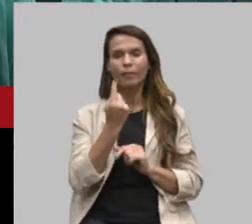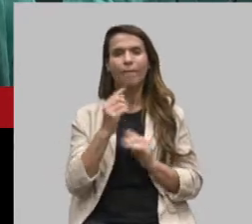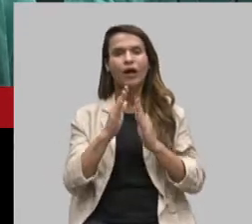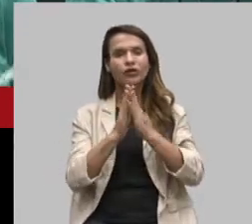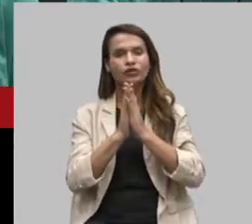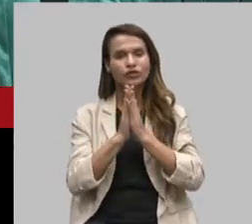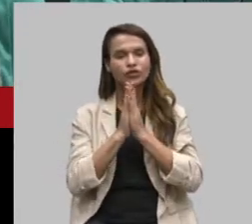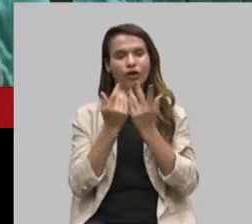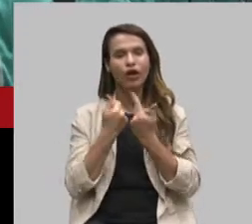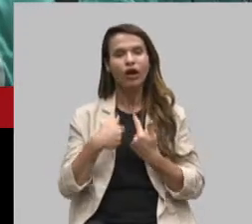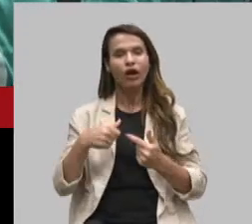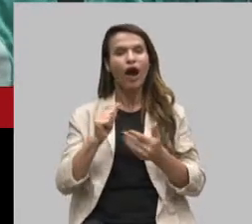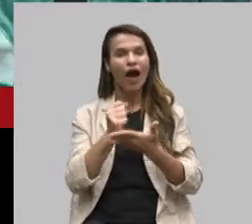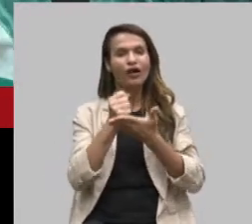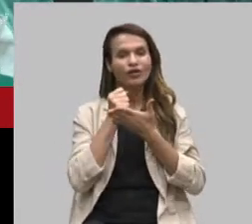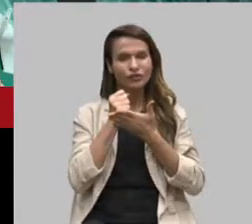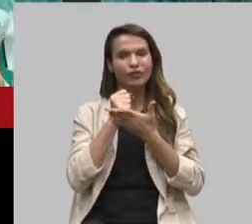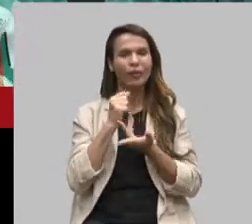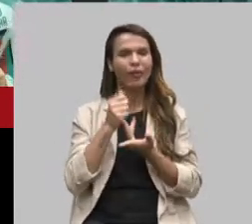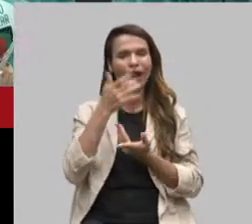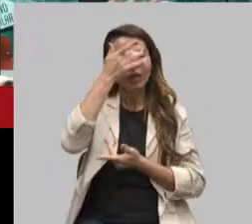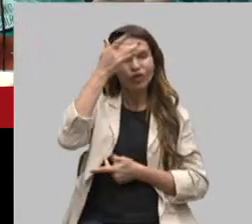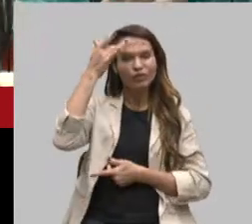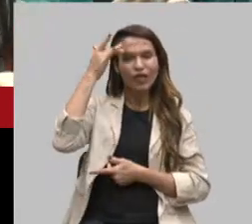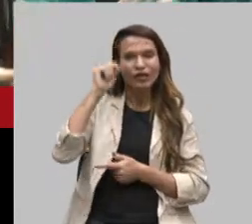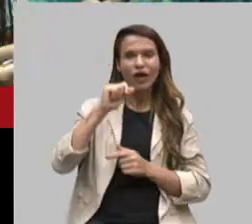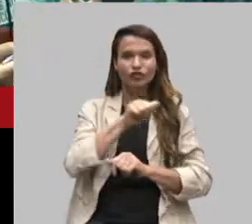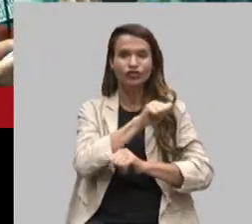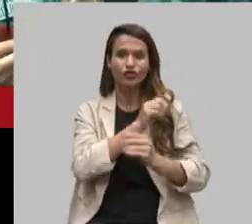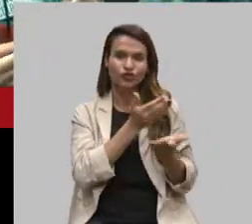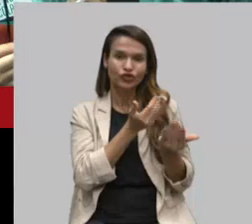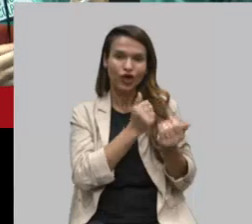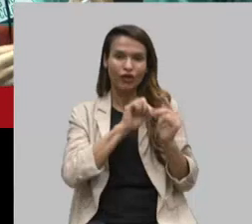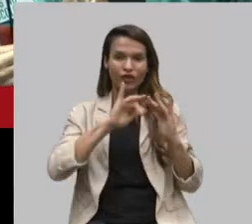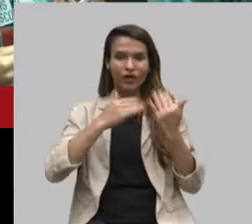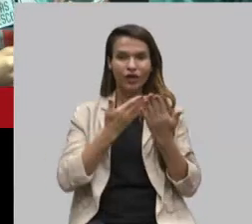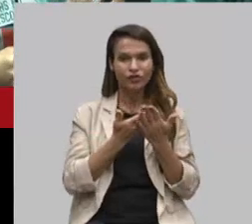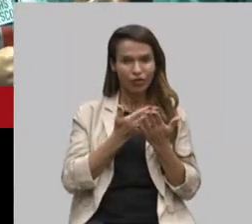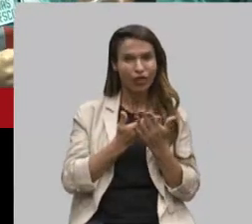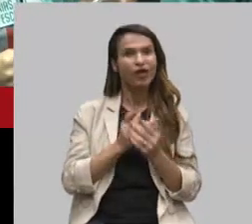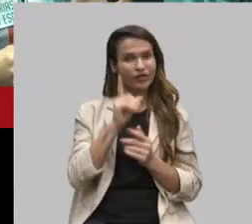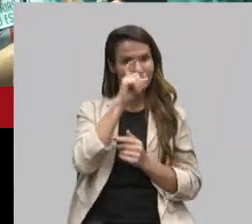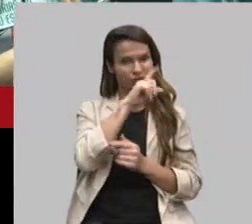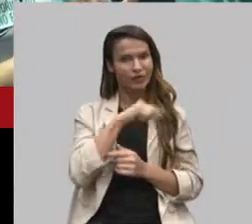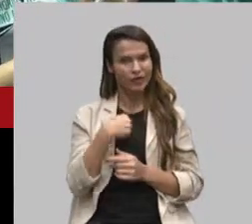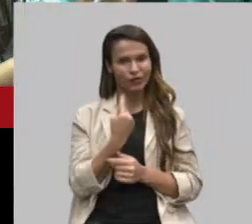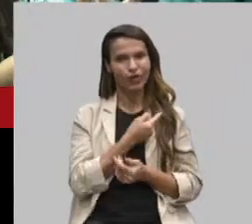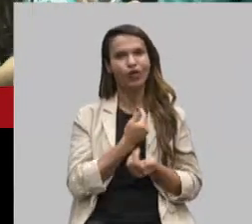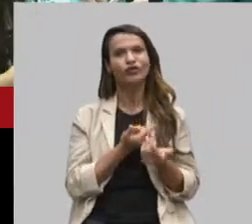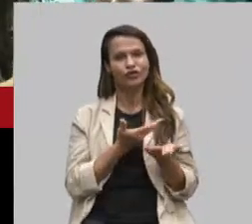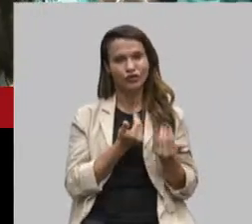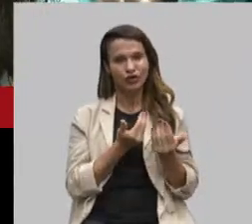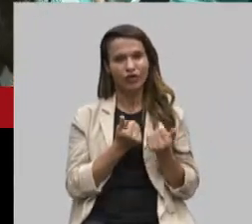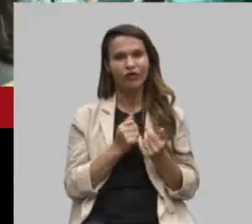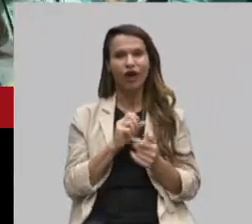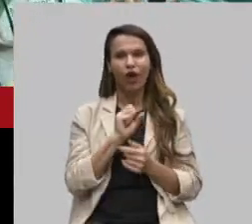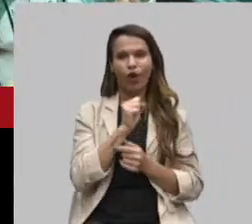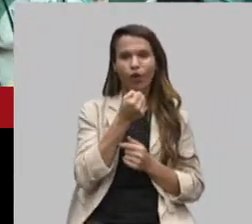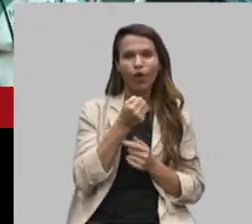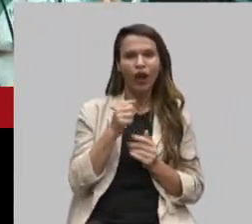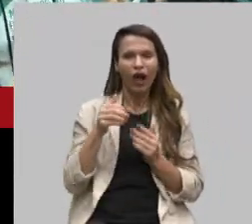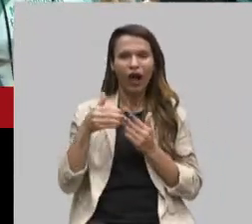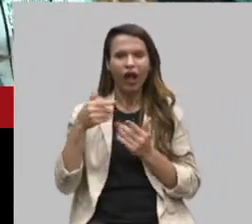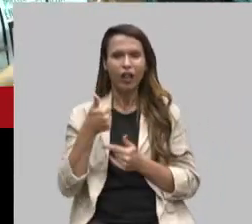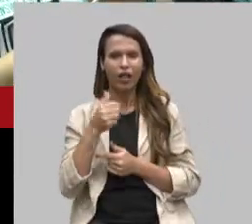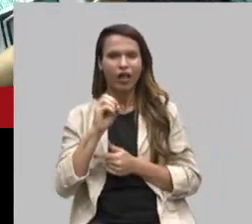dos jovens nas escolas que infelizmente é muito complicada para nós jovens e oito a cada 10 brasileiros de 15 a